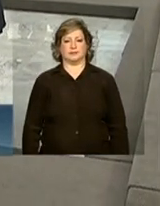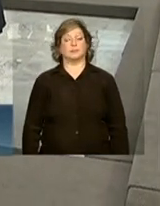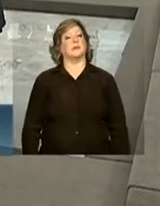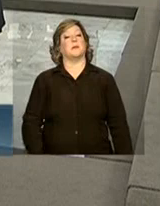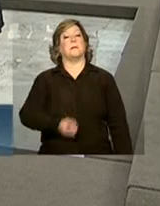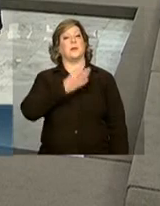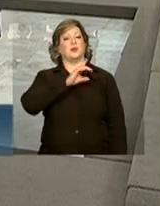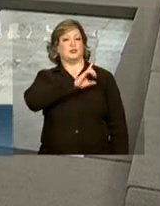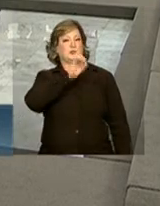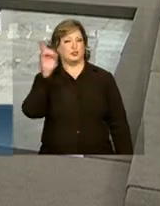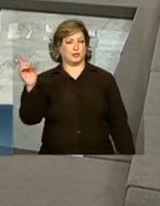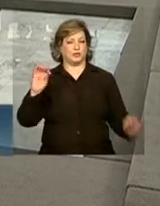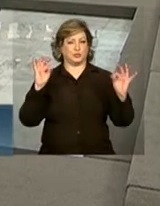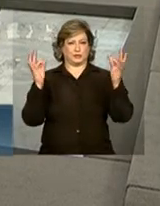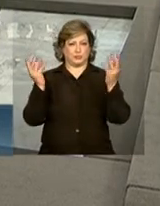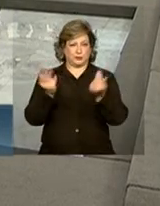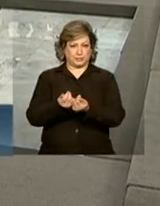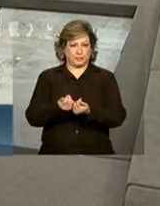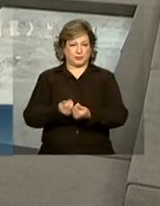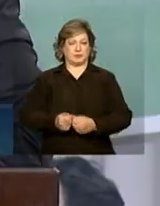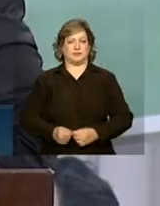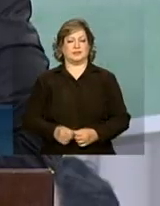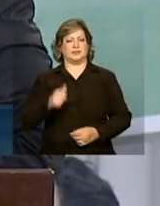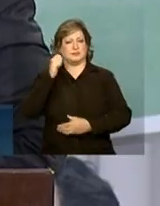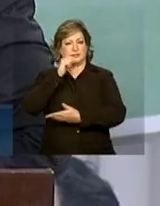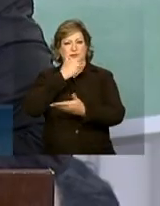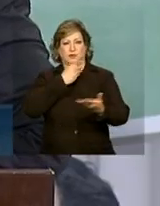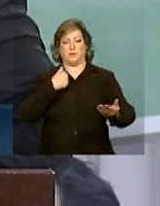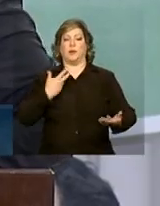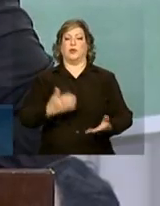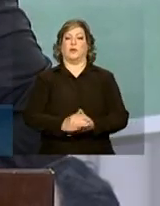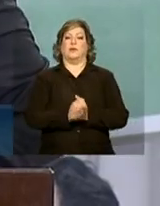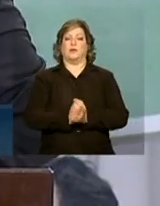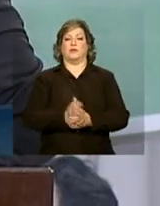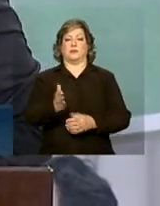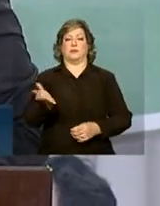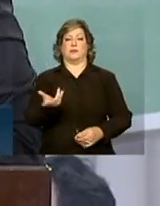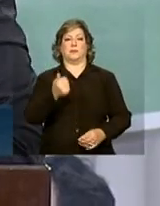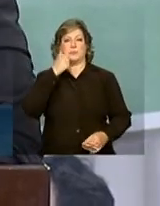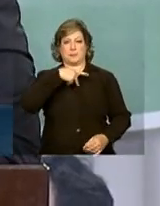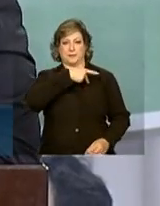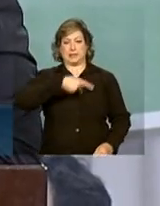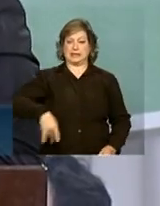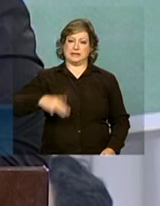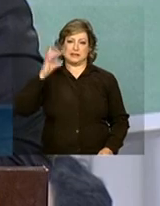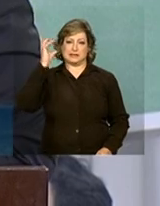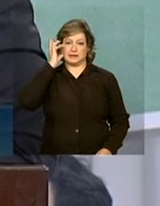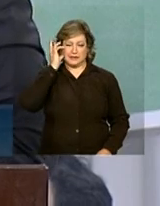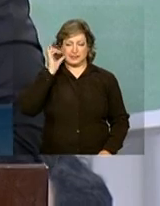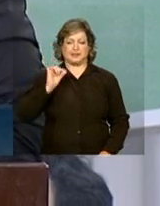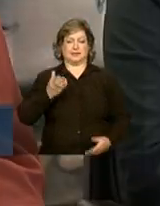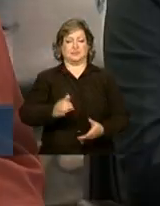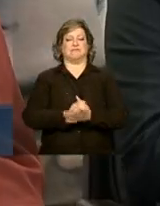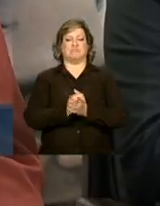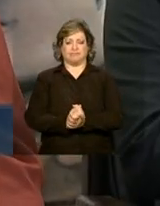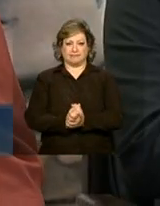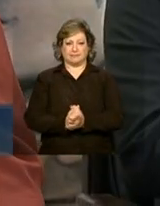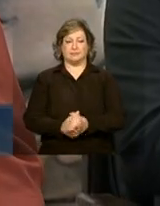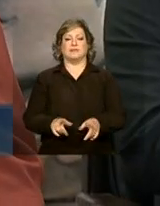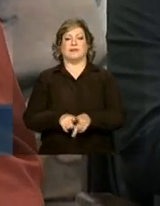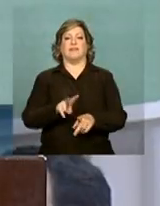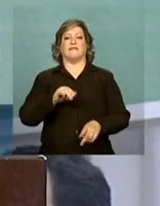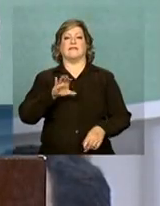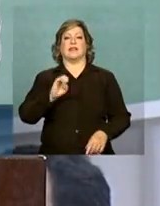Bom dia a todos e a todas. Gostaria de cumprimentar a excelentíssima senhora presidenta da República, Dilma Rousseff,